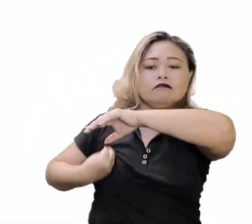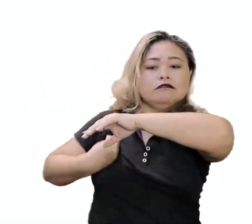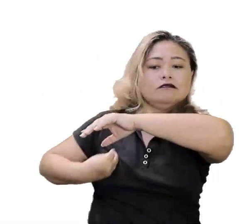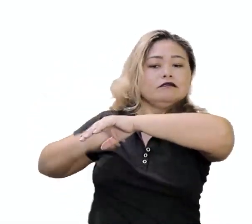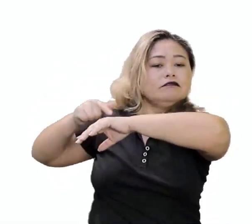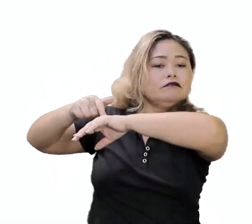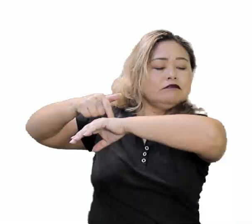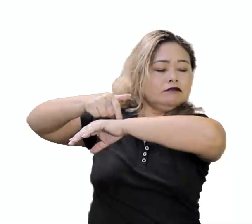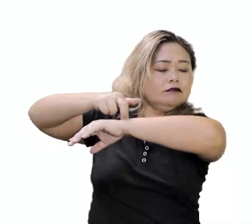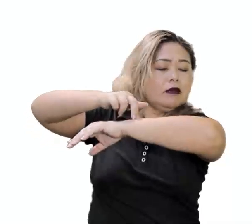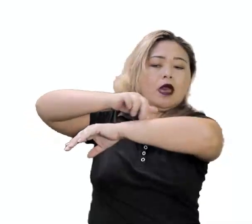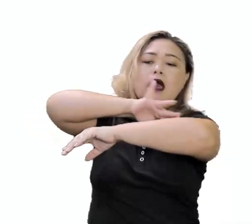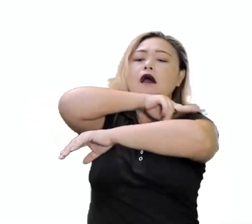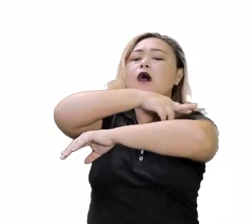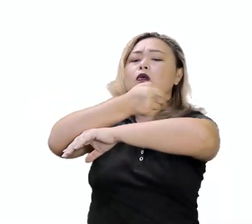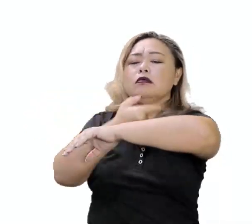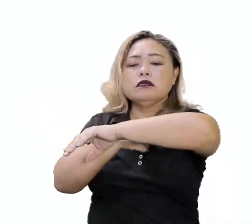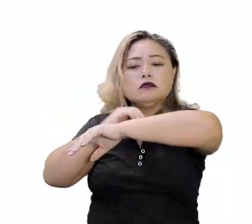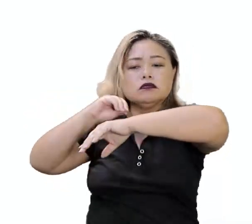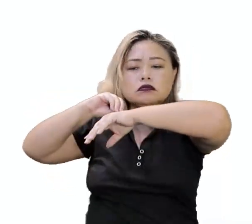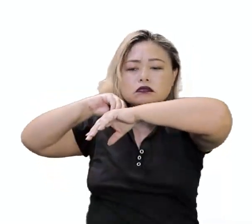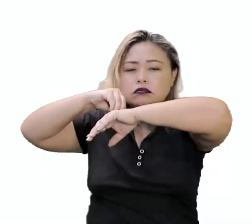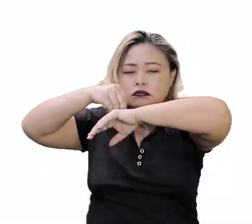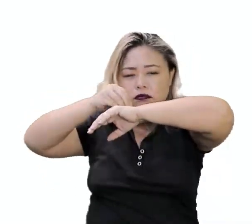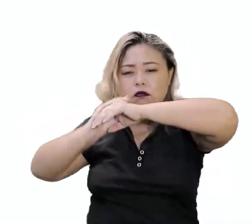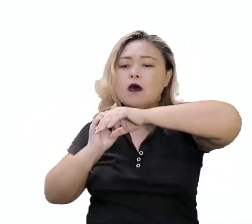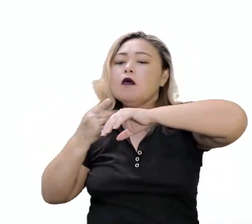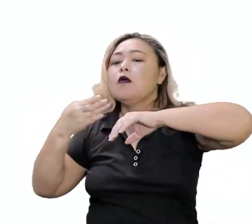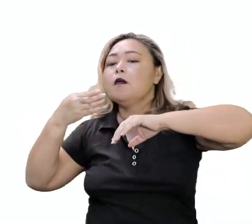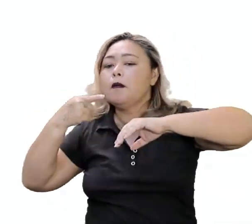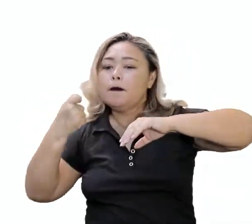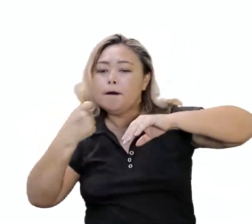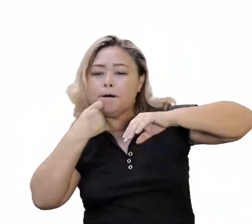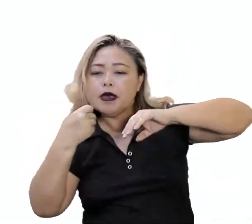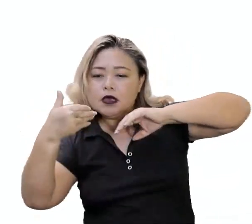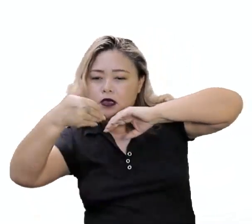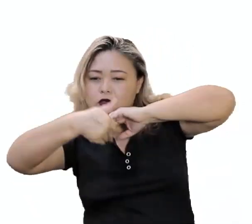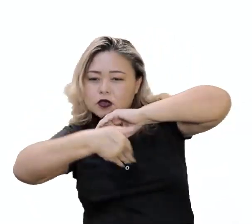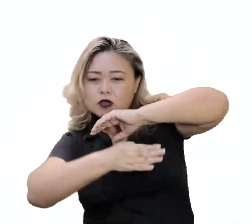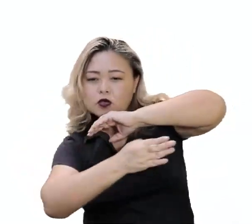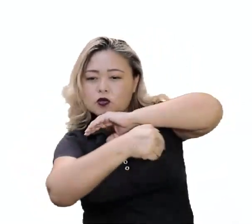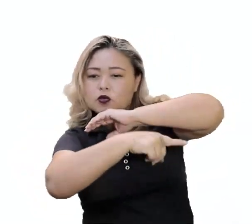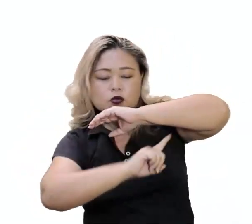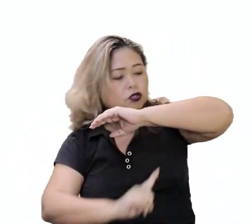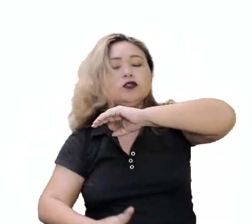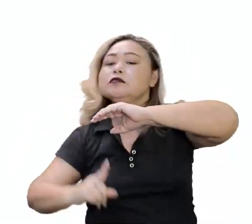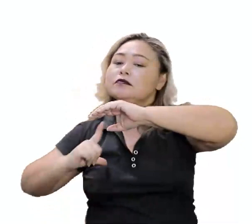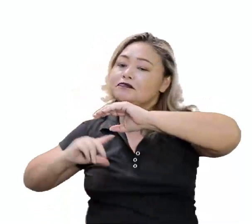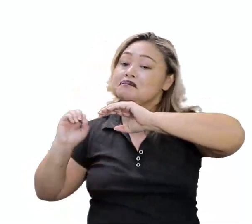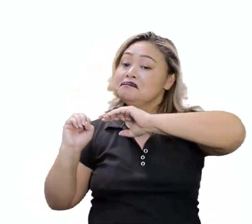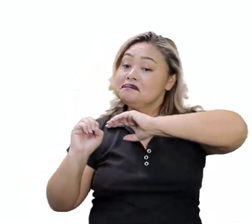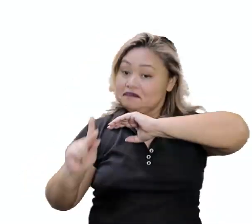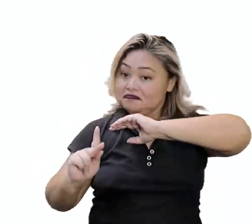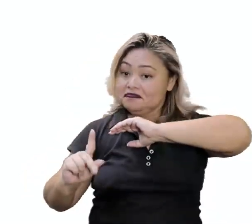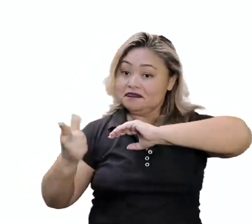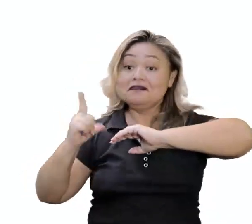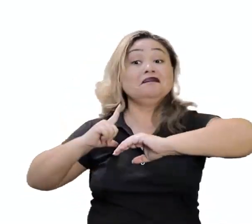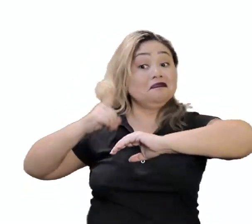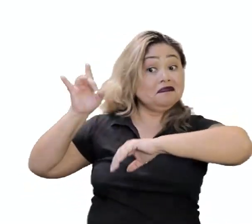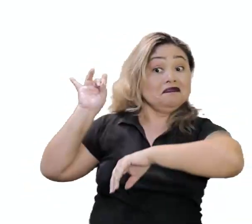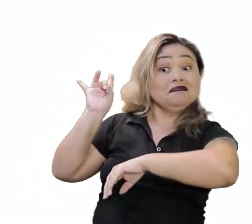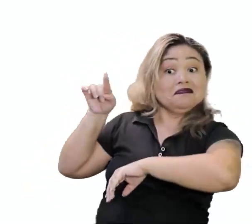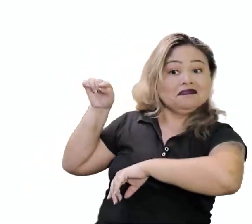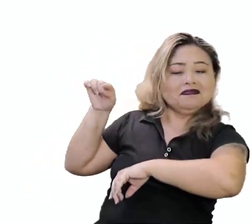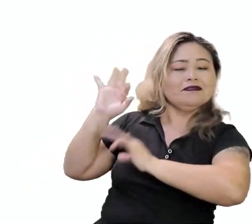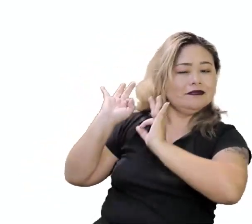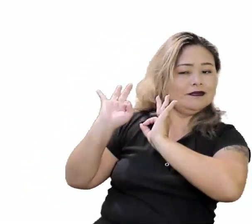estar presentes ali, animais, pode estar ali algum peixinho, algum crustáceozinho, é ok estar ali nesse